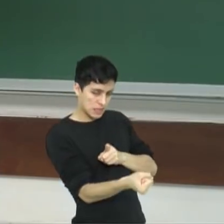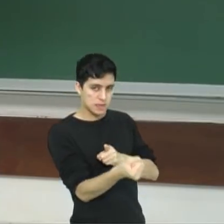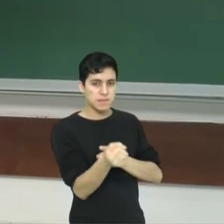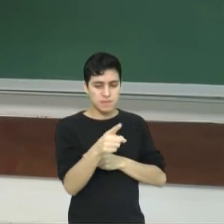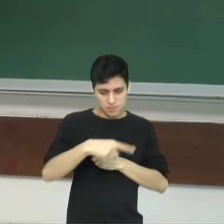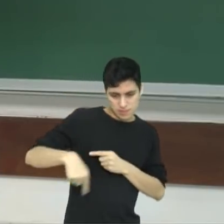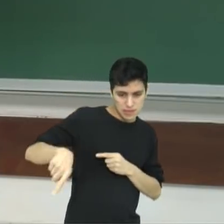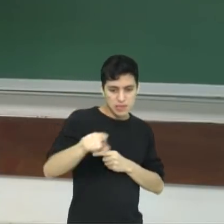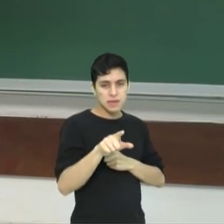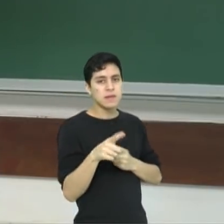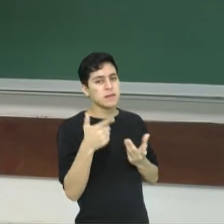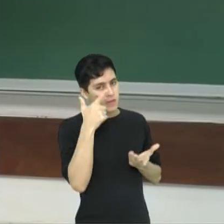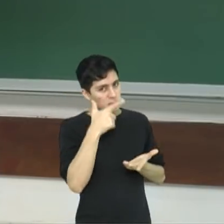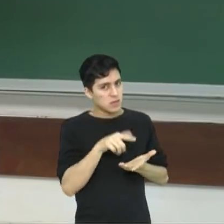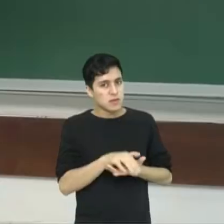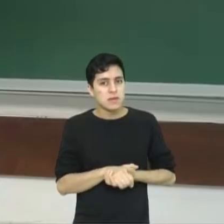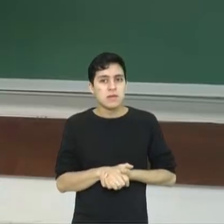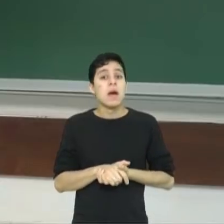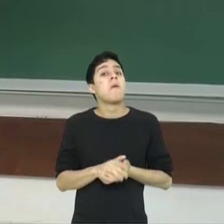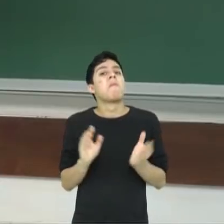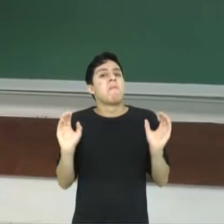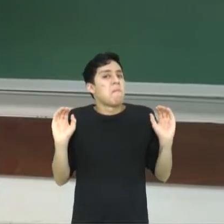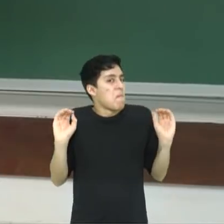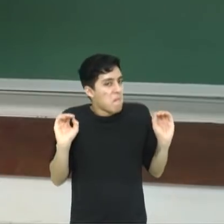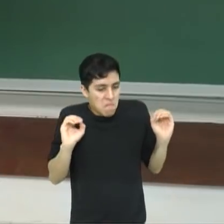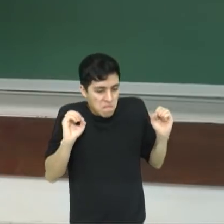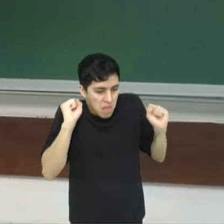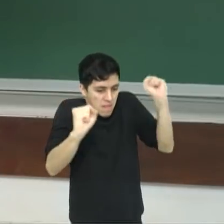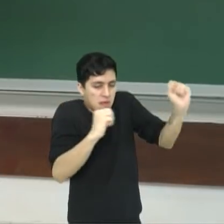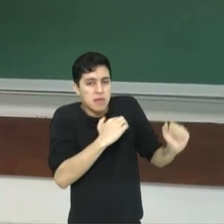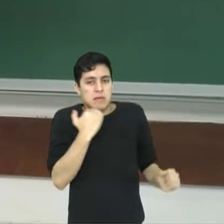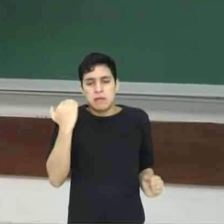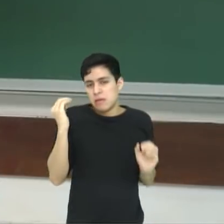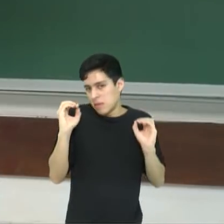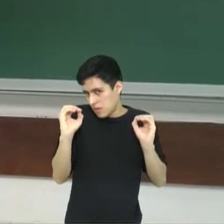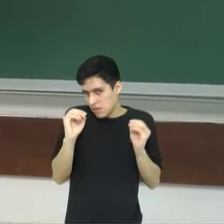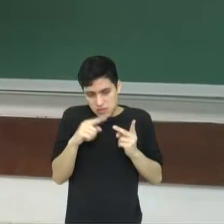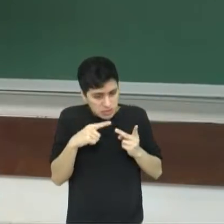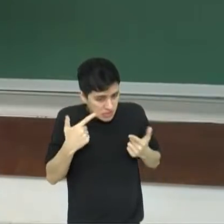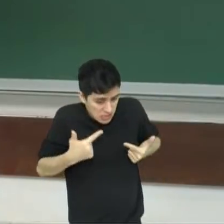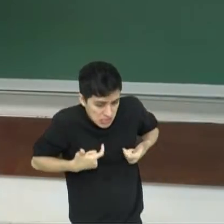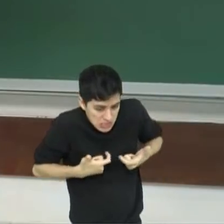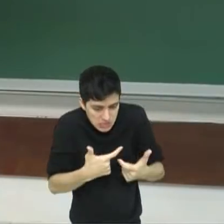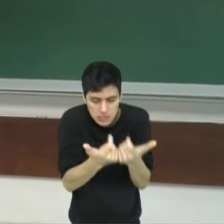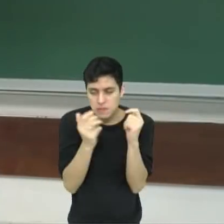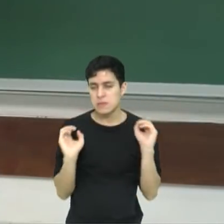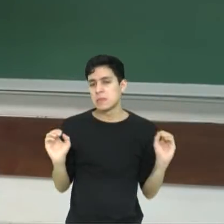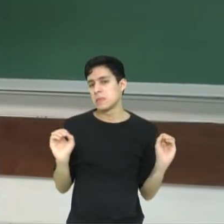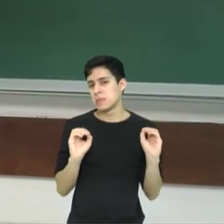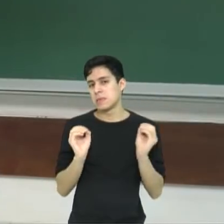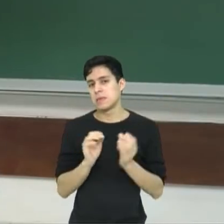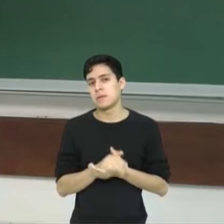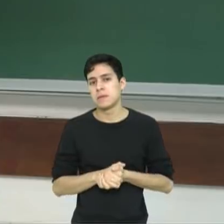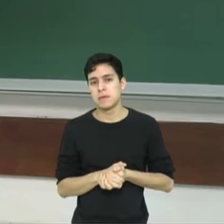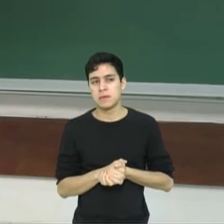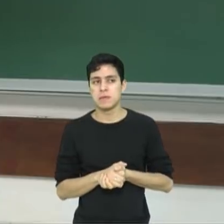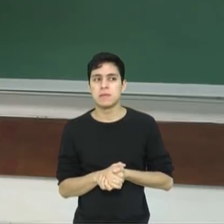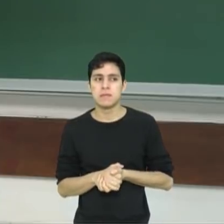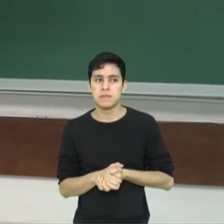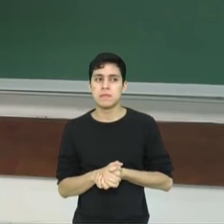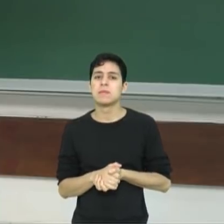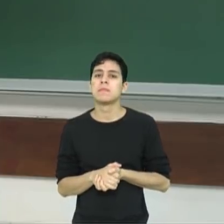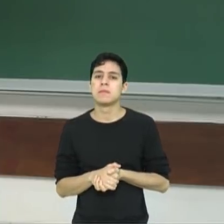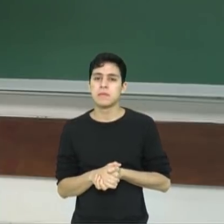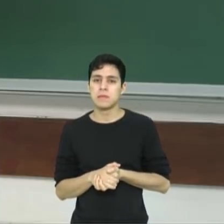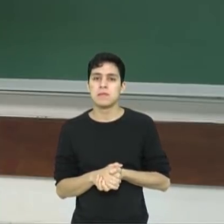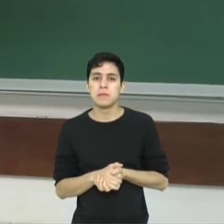esse braço diplomático, não chegou a ter derramamento de sangue, não chegou a ter um conflito armado, né? Não